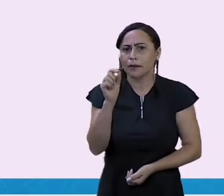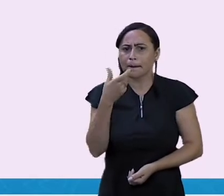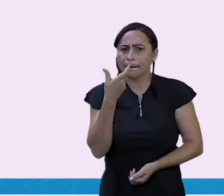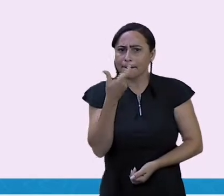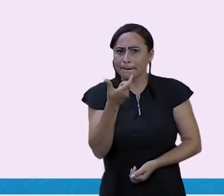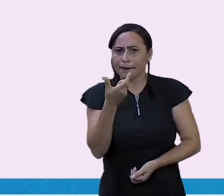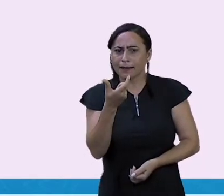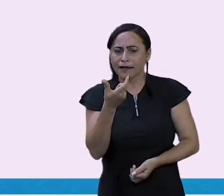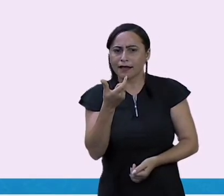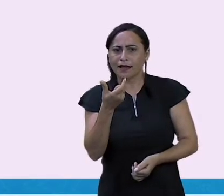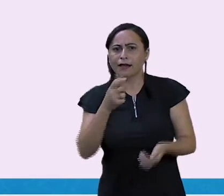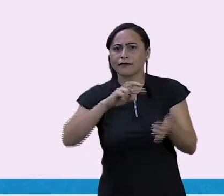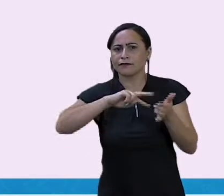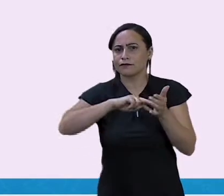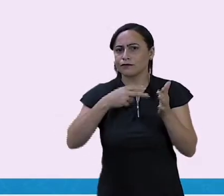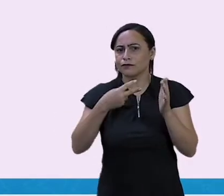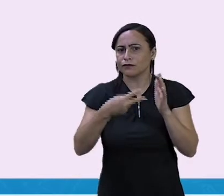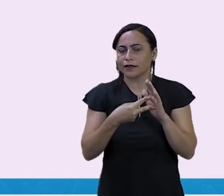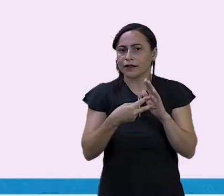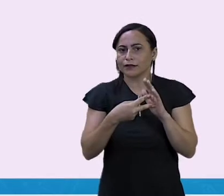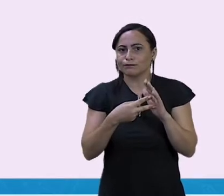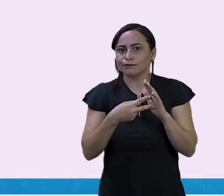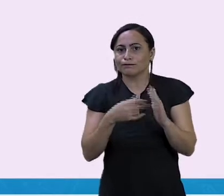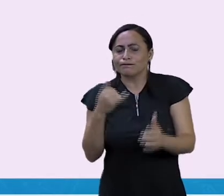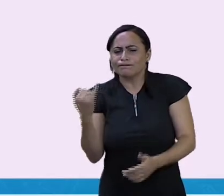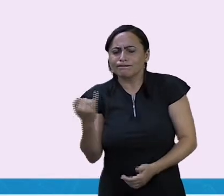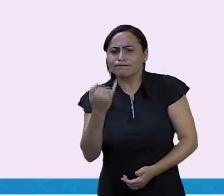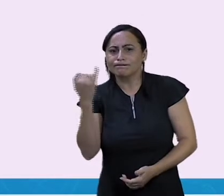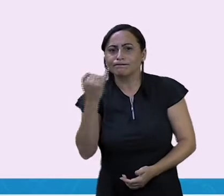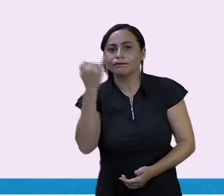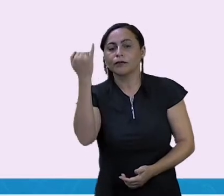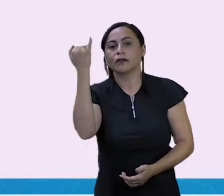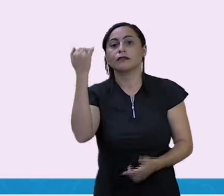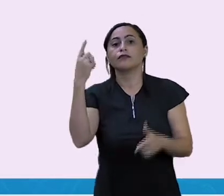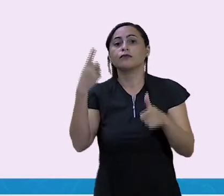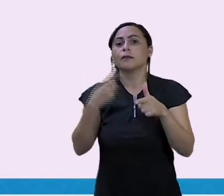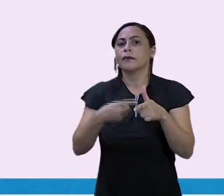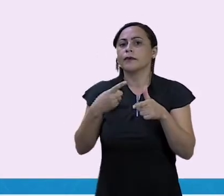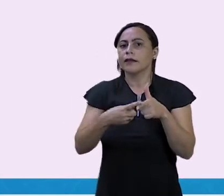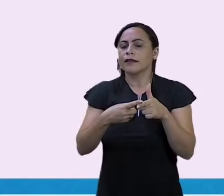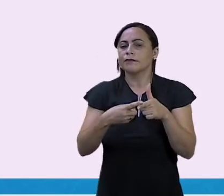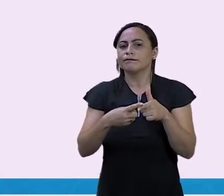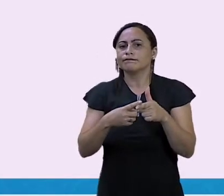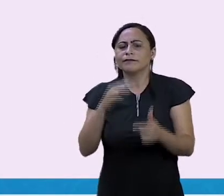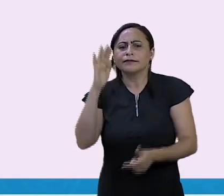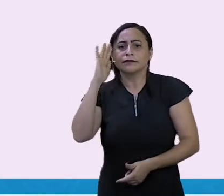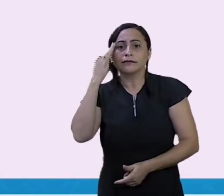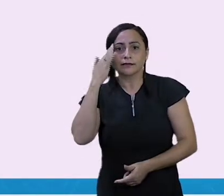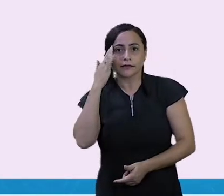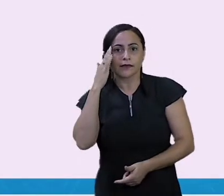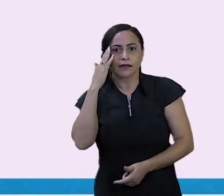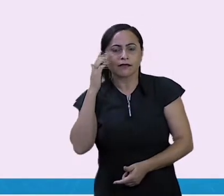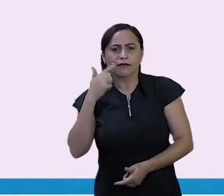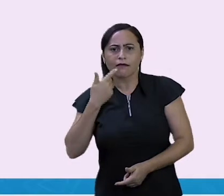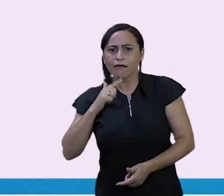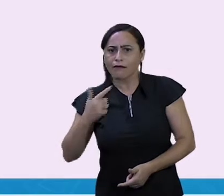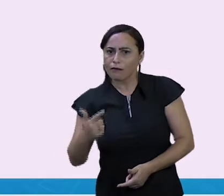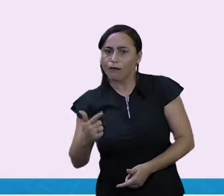é indispensável para entender o funcionamento da língua portuguesa. Em